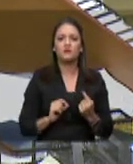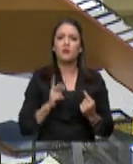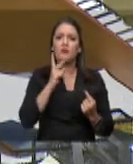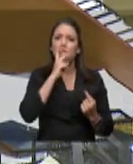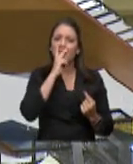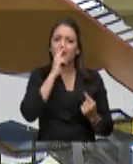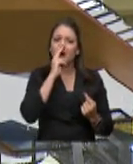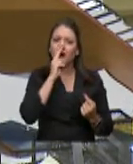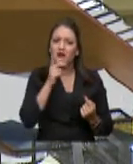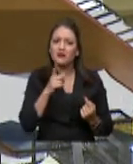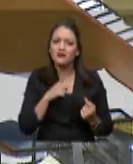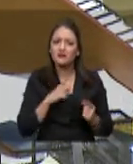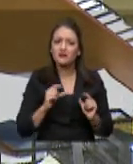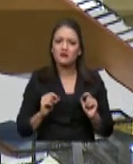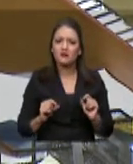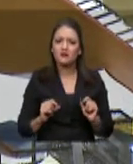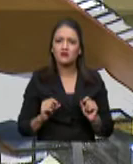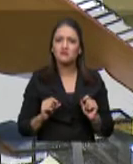haver litispendência.